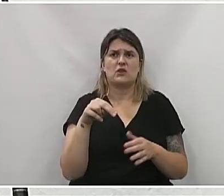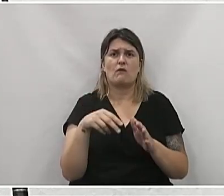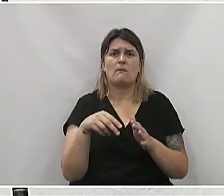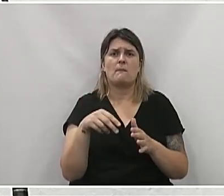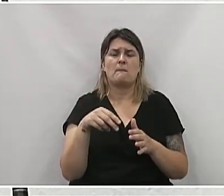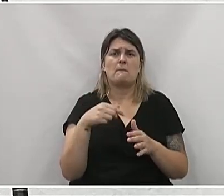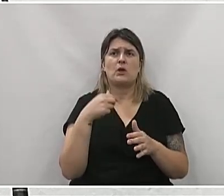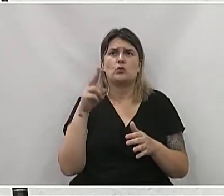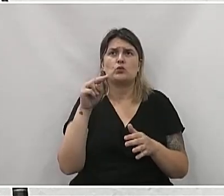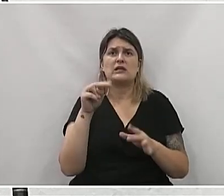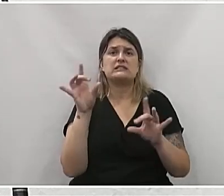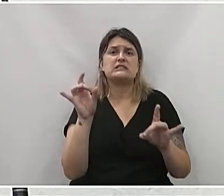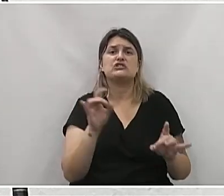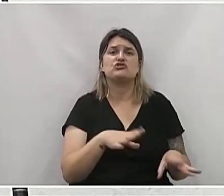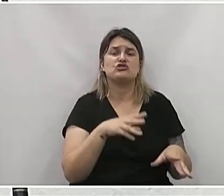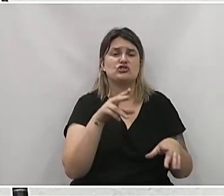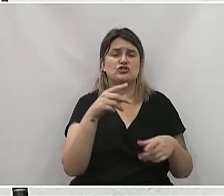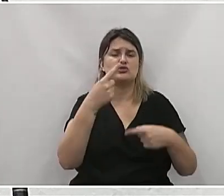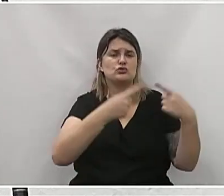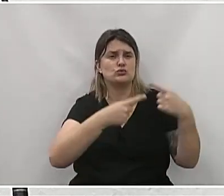de pautas